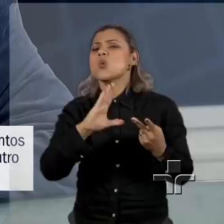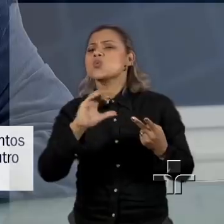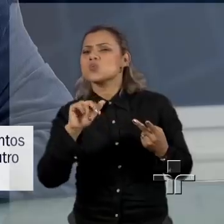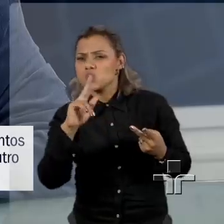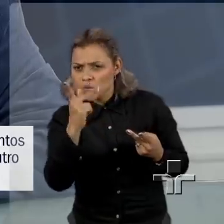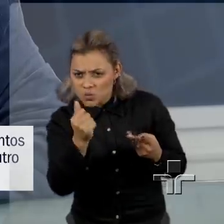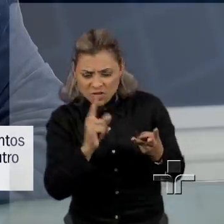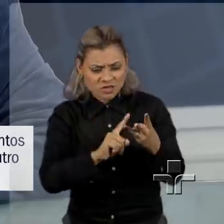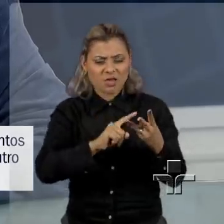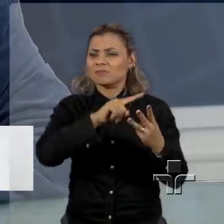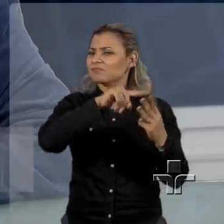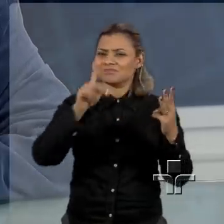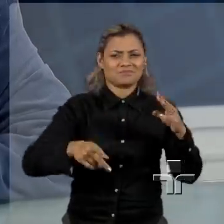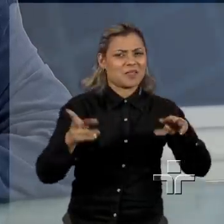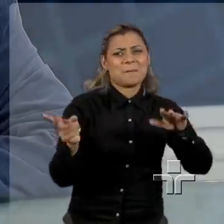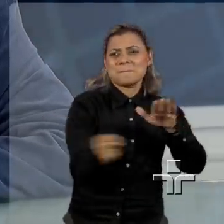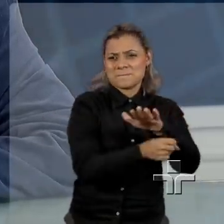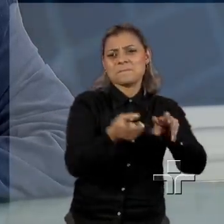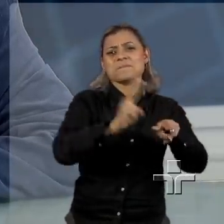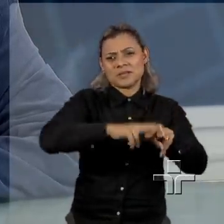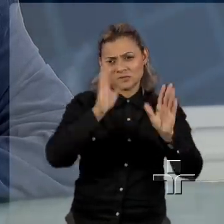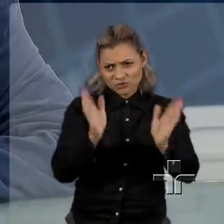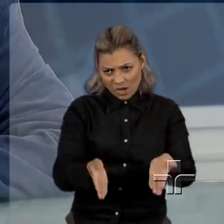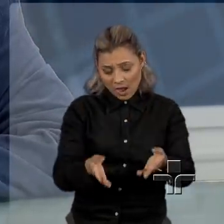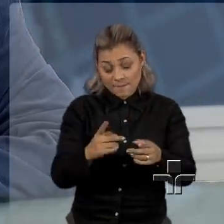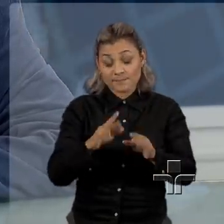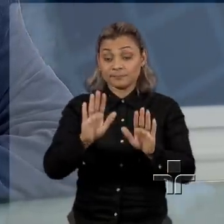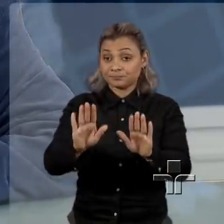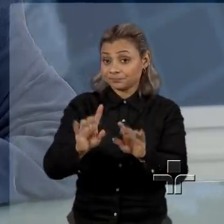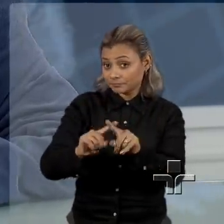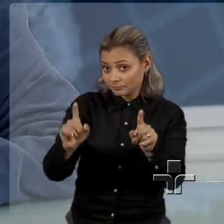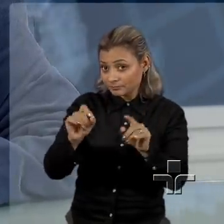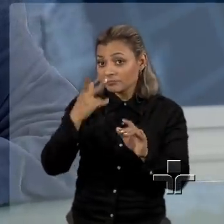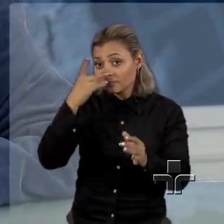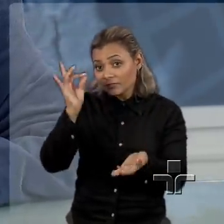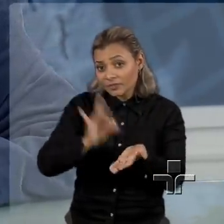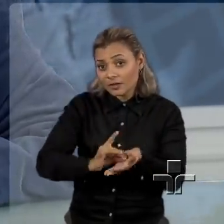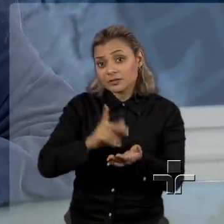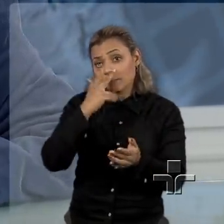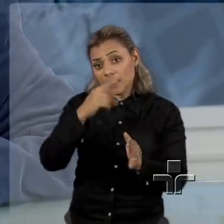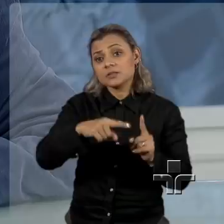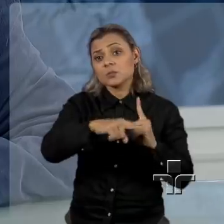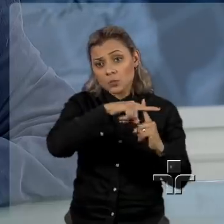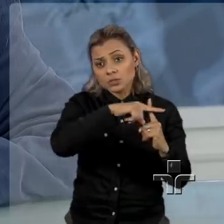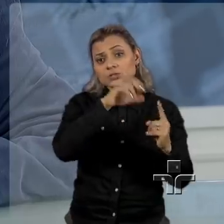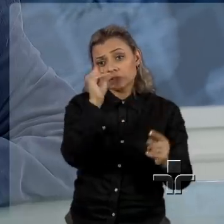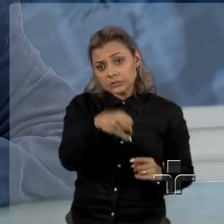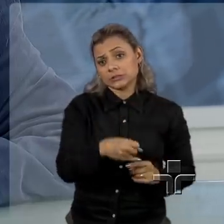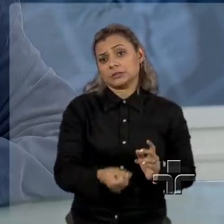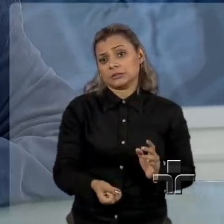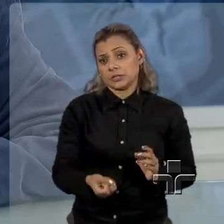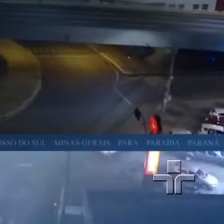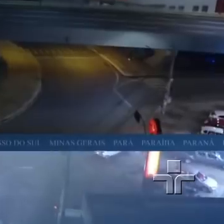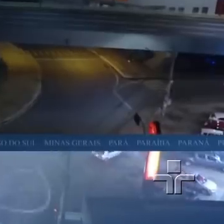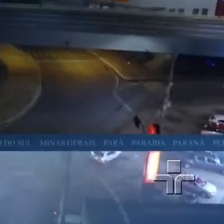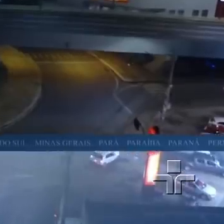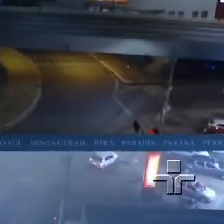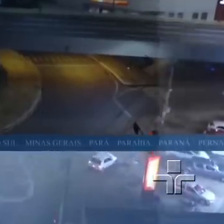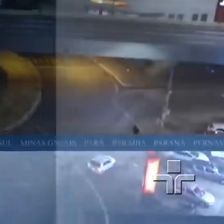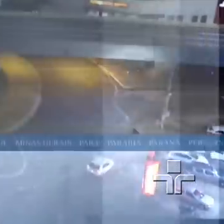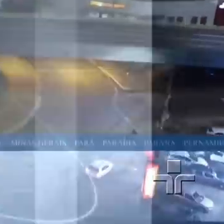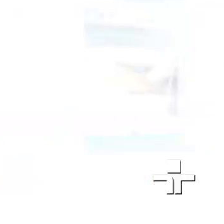que o que eu vou dizer pode parecer um absurdo, mas simbolicamente é quase positivo a recepção da prisão pela